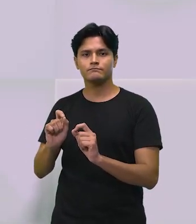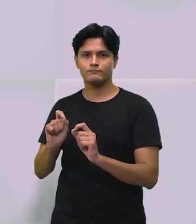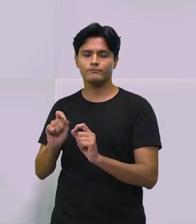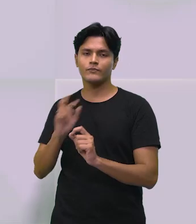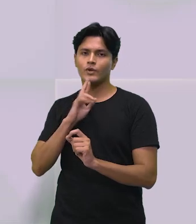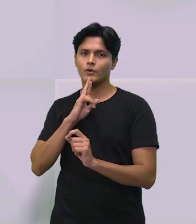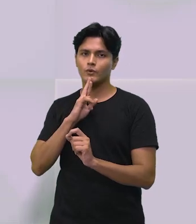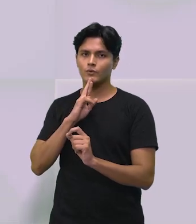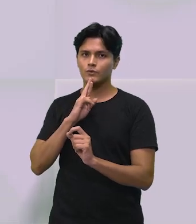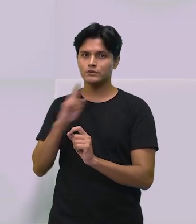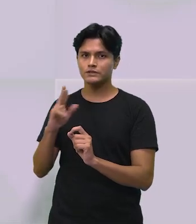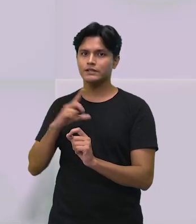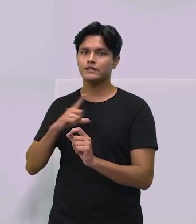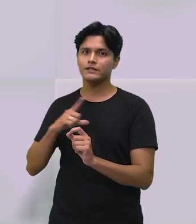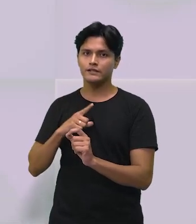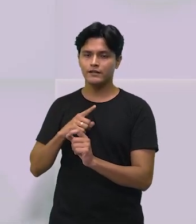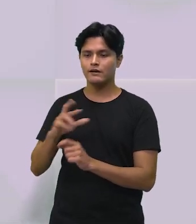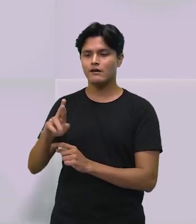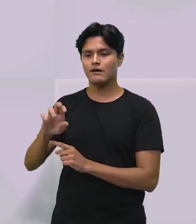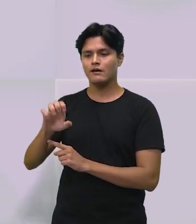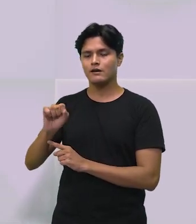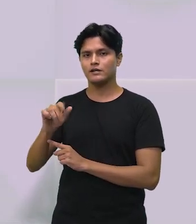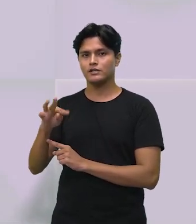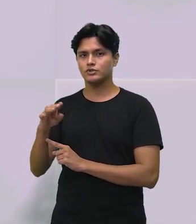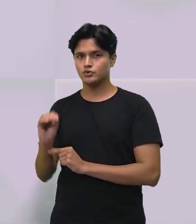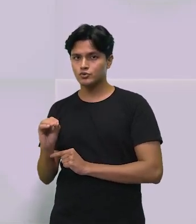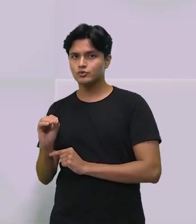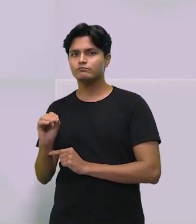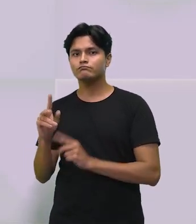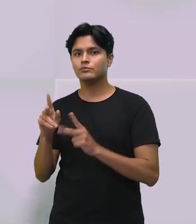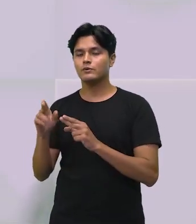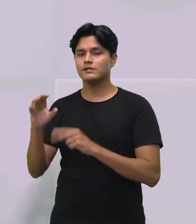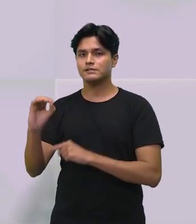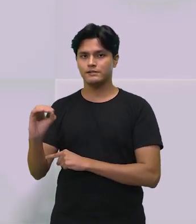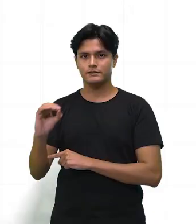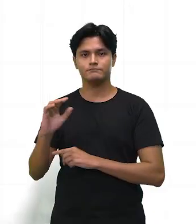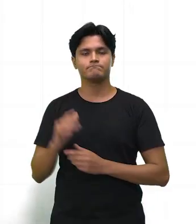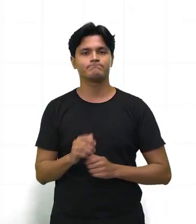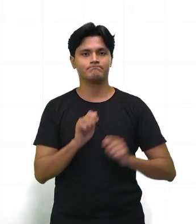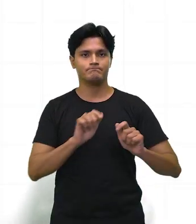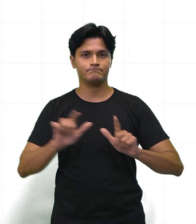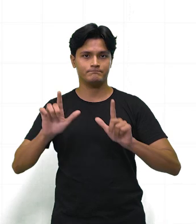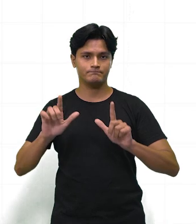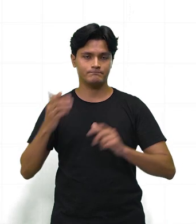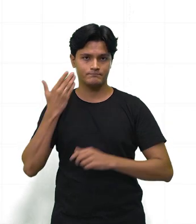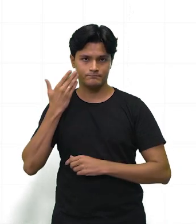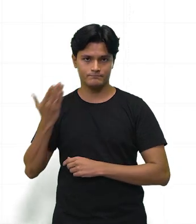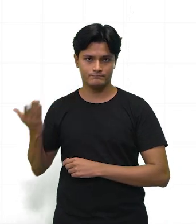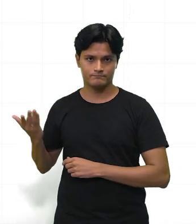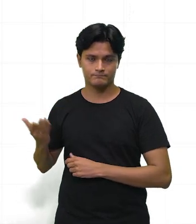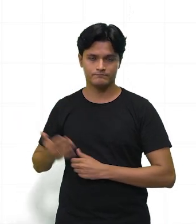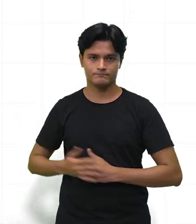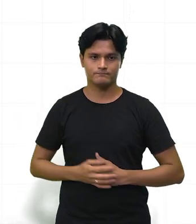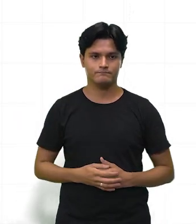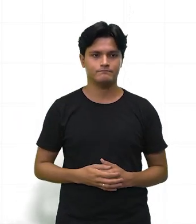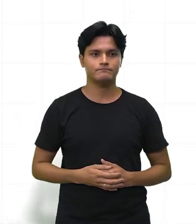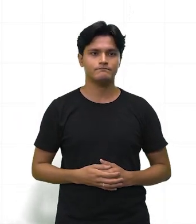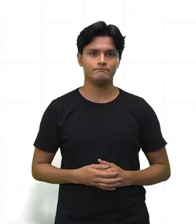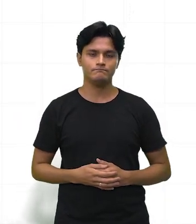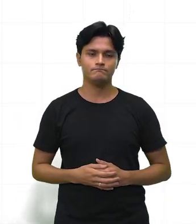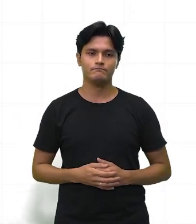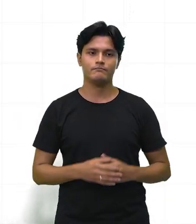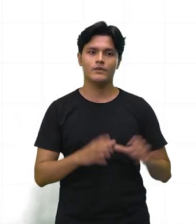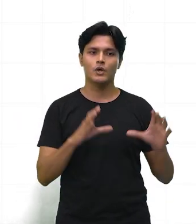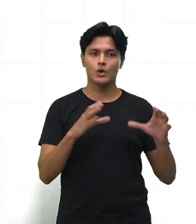conta divisão resto zero. Então, vamos à nossa cartela para a gente entender melhor? Observem aí, divisores